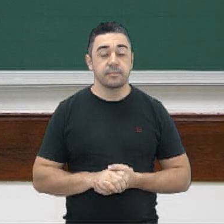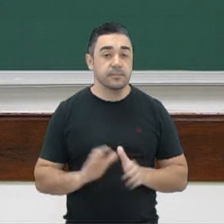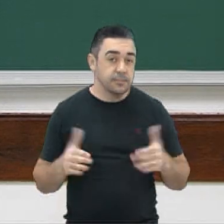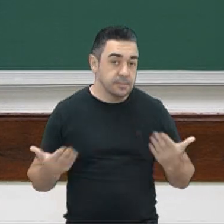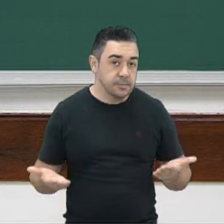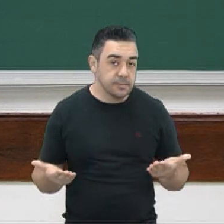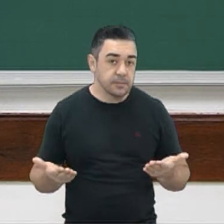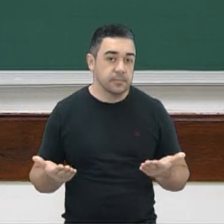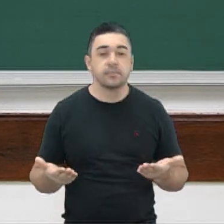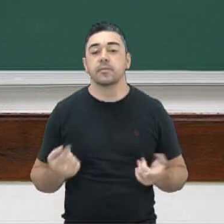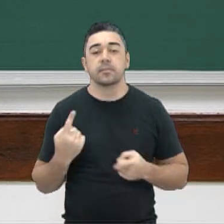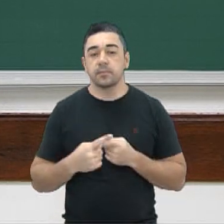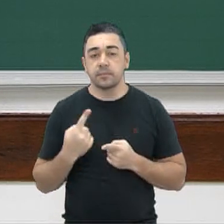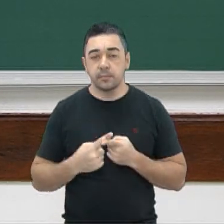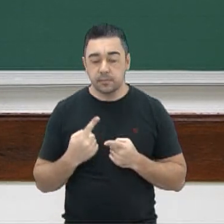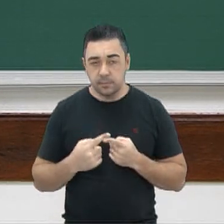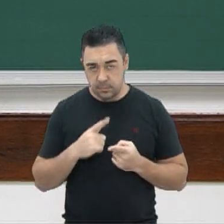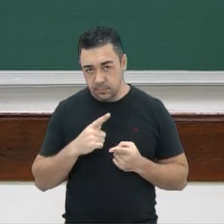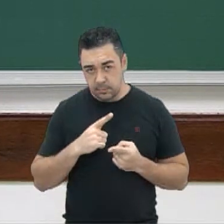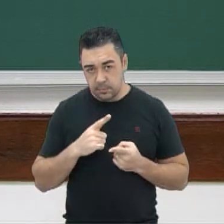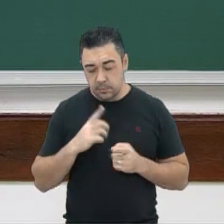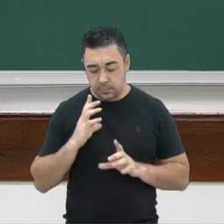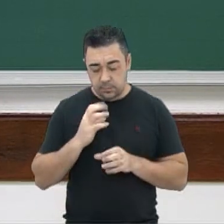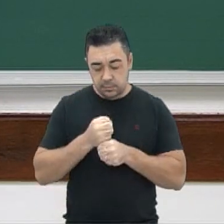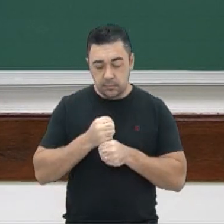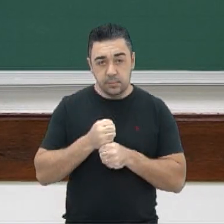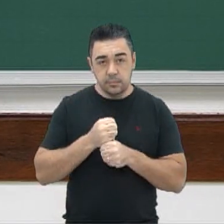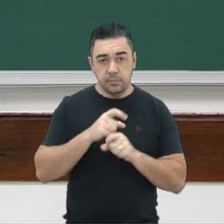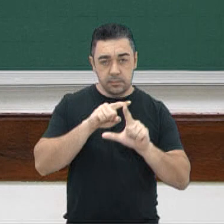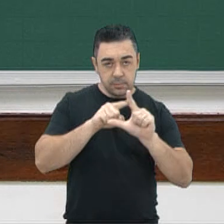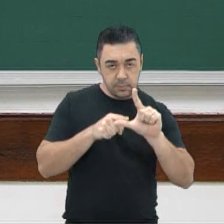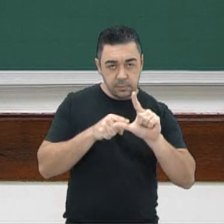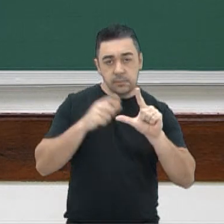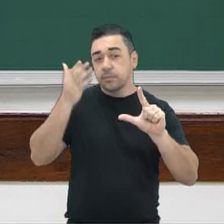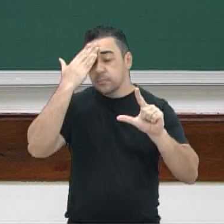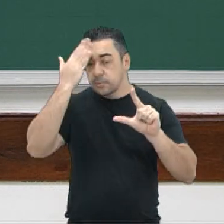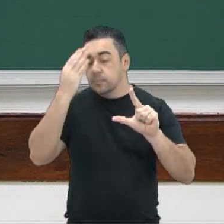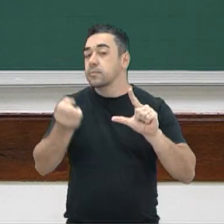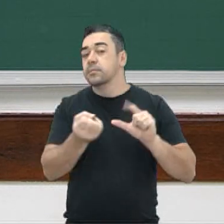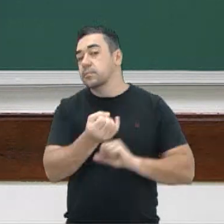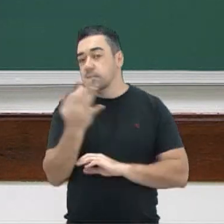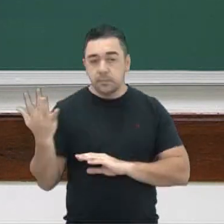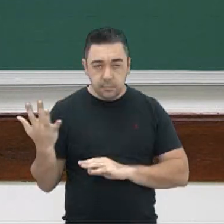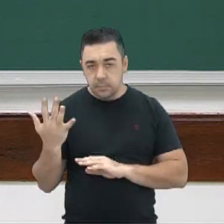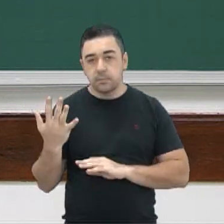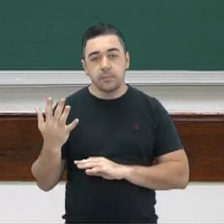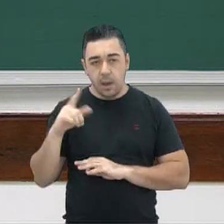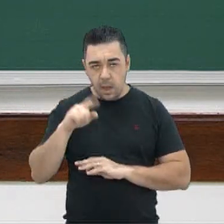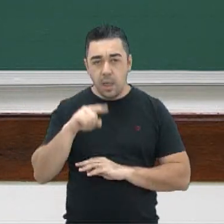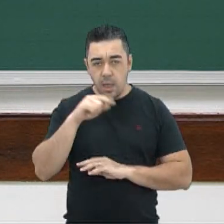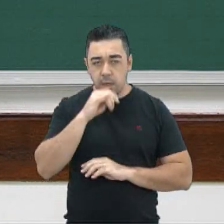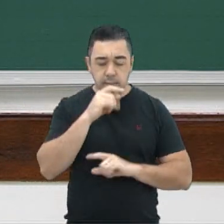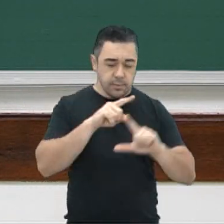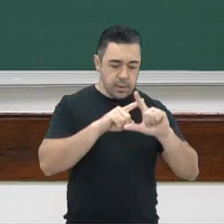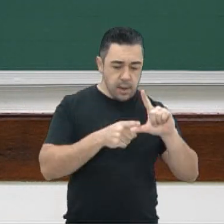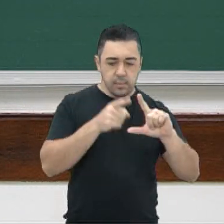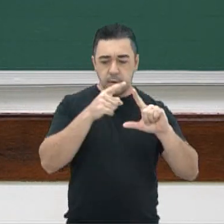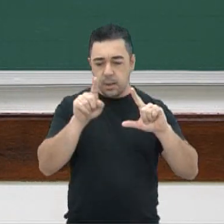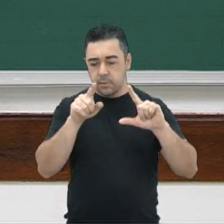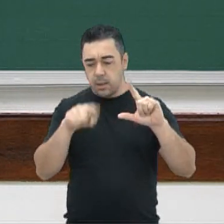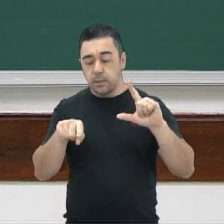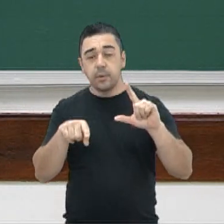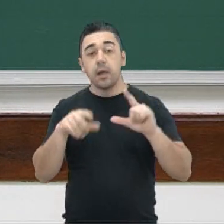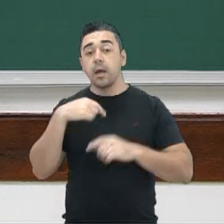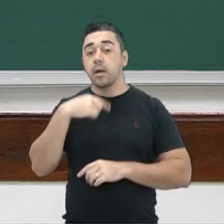Então, para que haja um triângulo, eu preciso saber quais são os valores dos seus ângulos. E